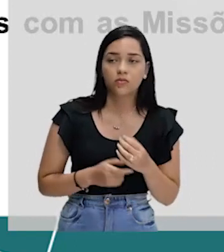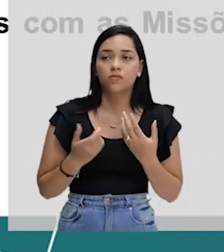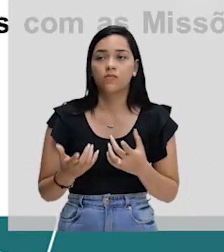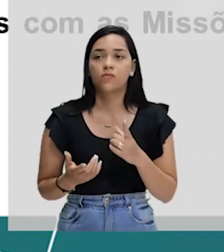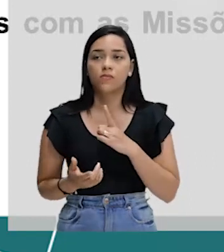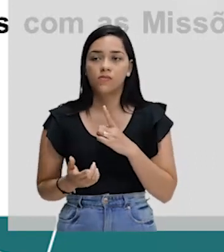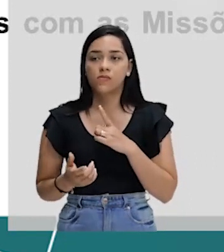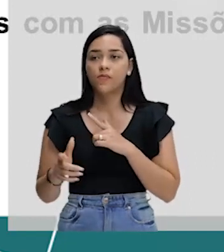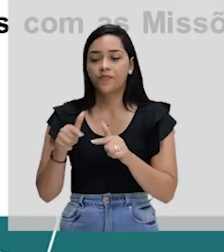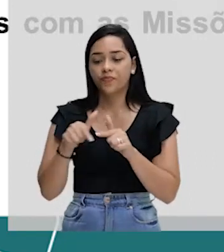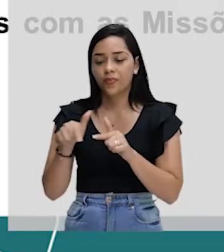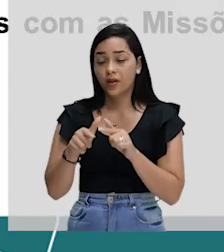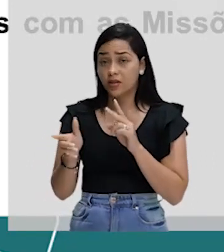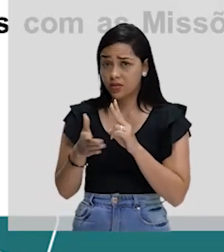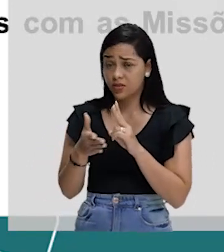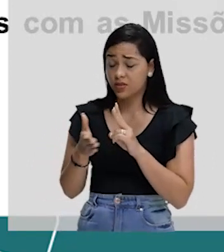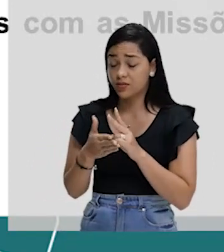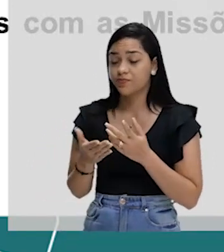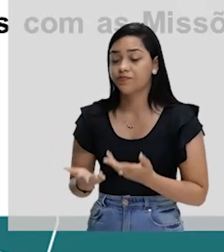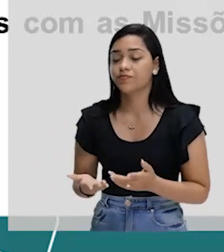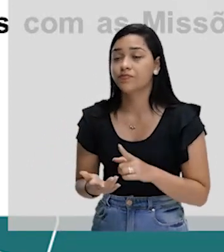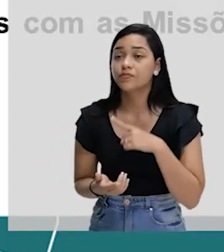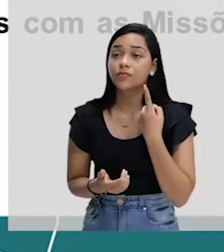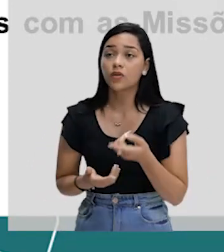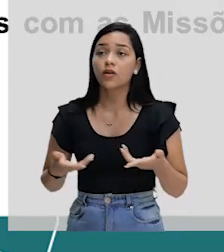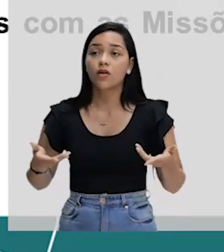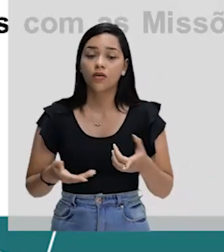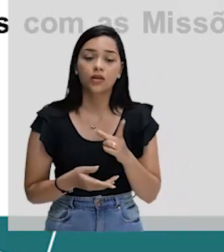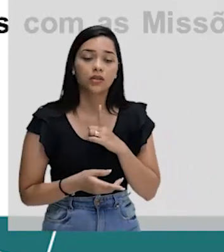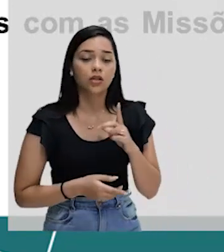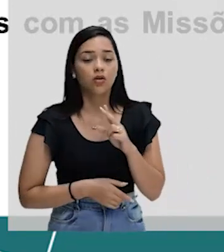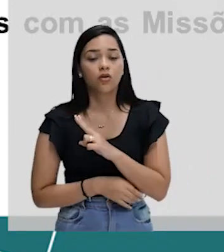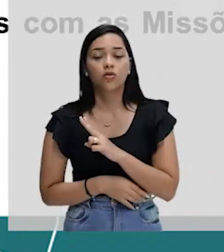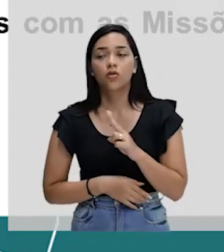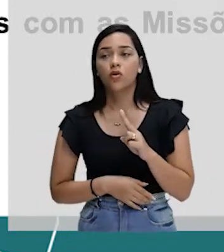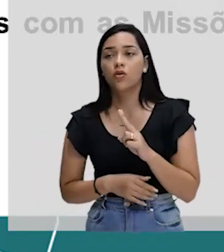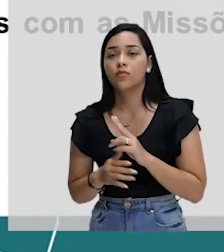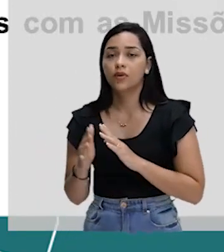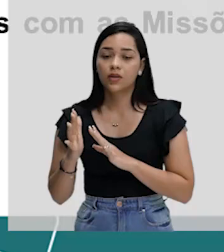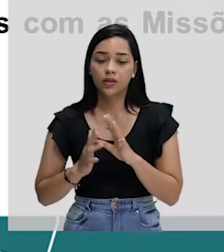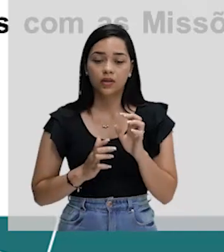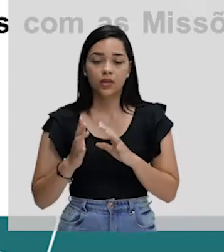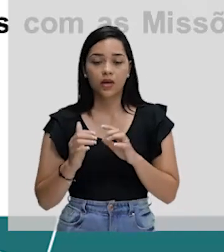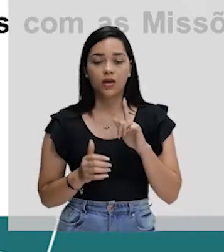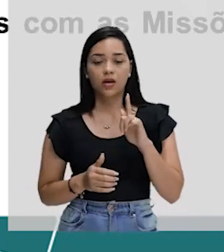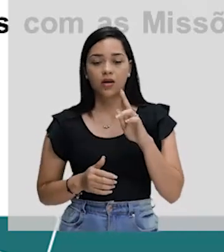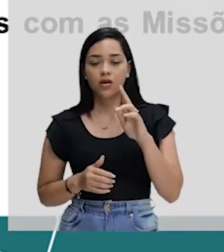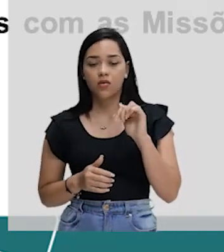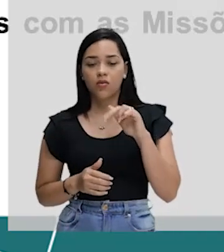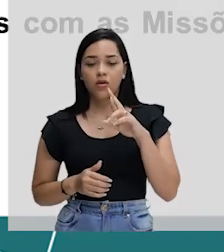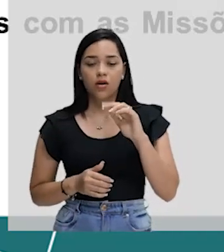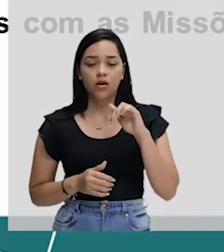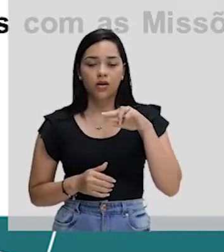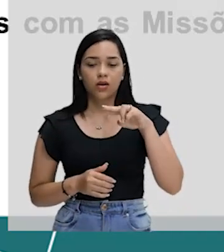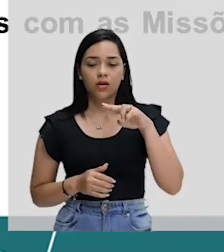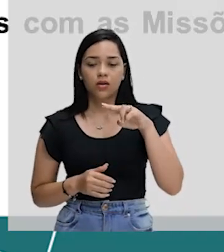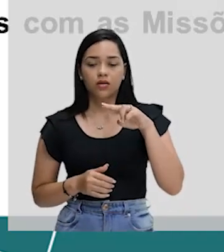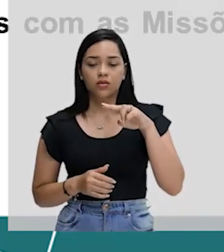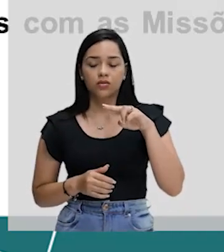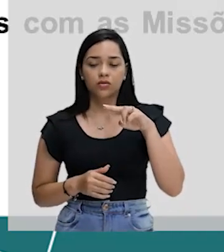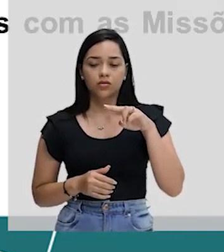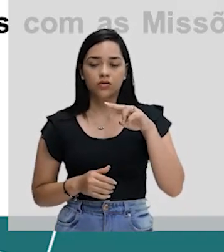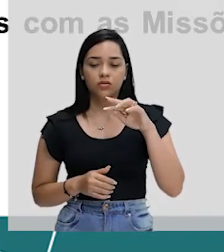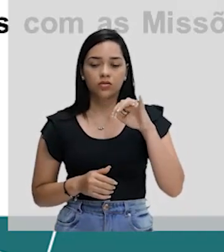basicamente, desse trabalho indígena. Nós estamos falando da chamada Guerra Guaranítica. A